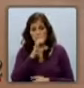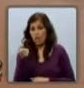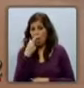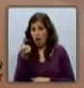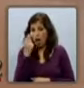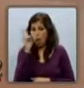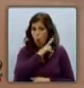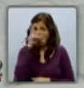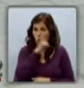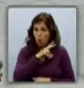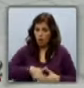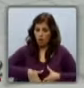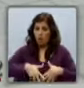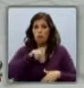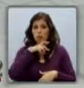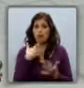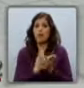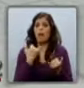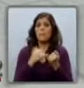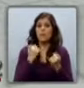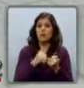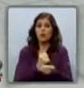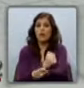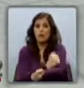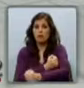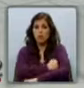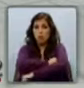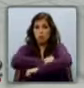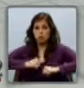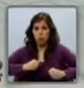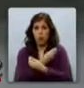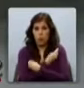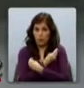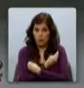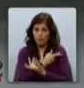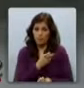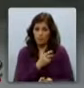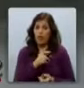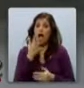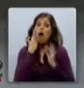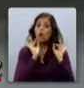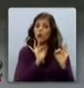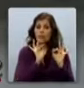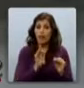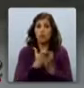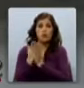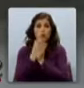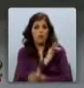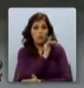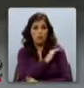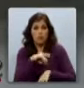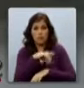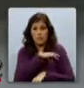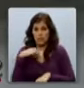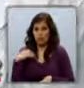gravidez que pode Afinal aumentar o risco de diabetes e obesidade nas crianças um indicador de alerta do estudo da Faculdade de Medicina